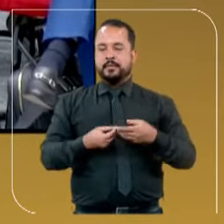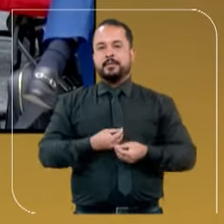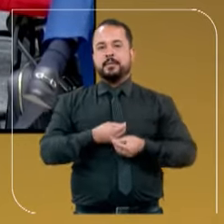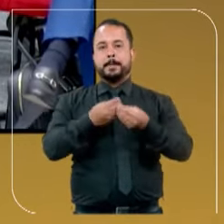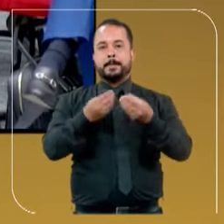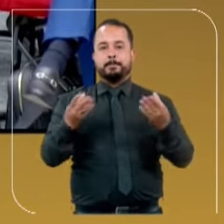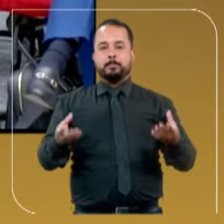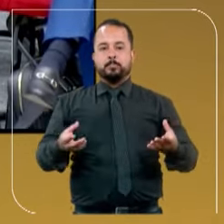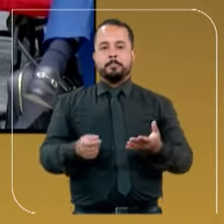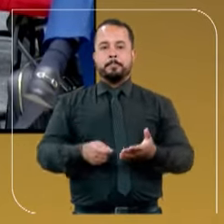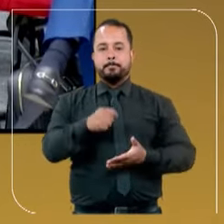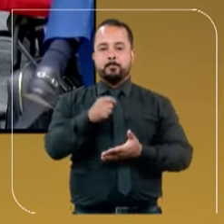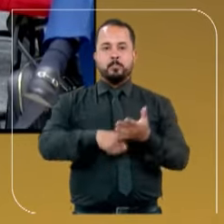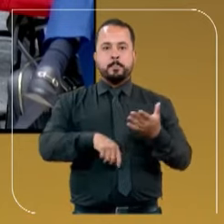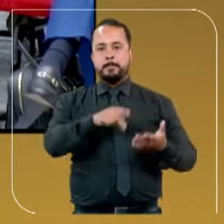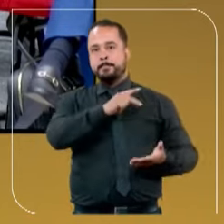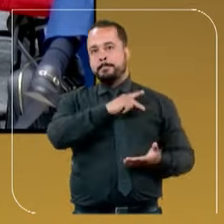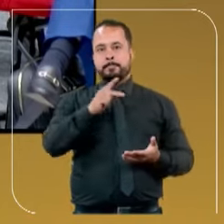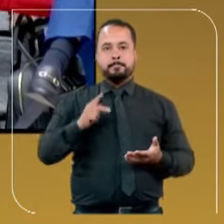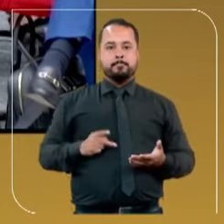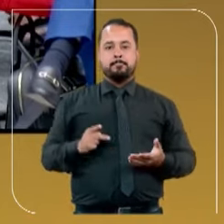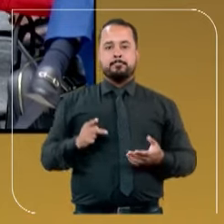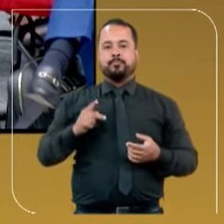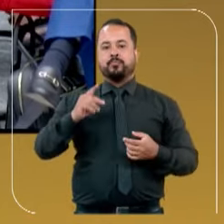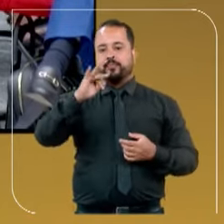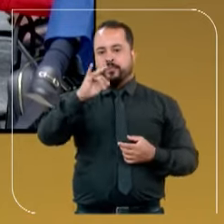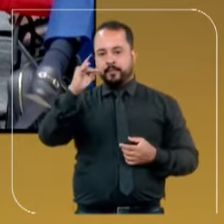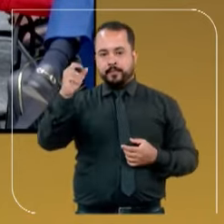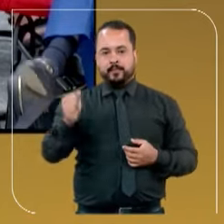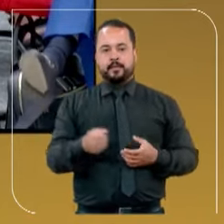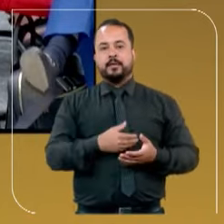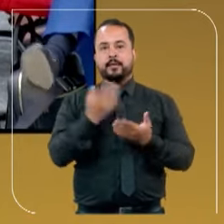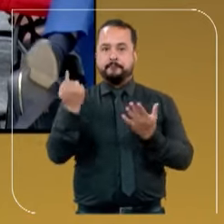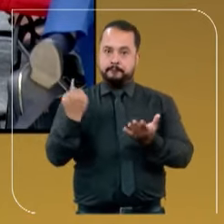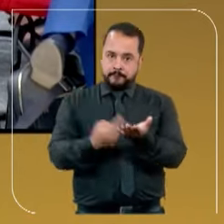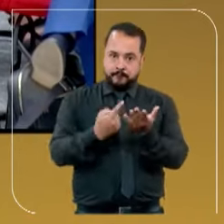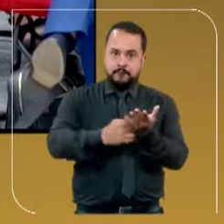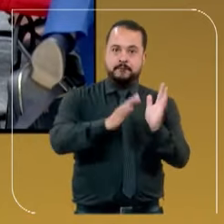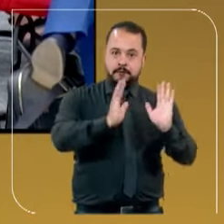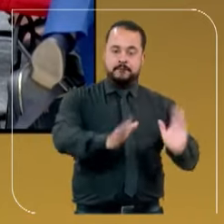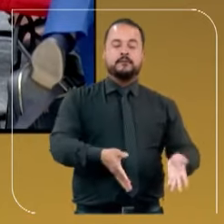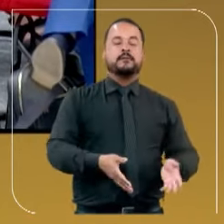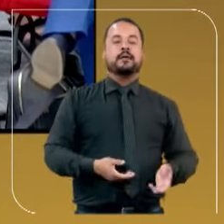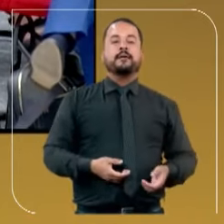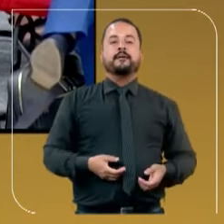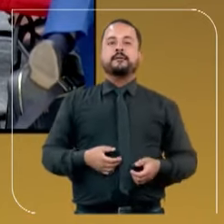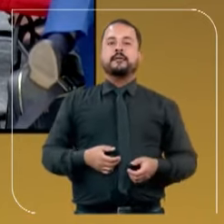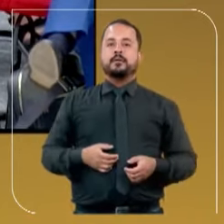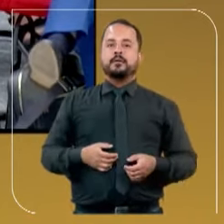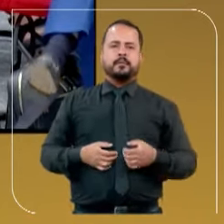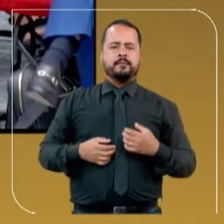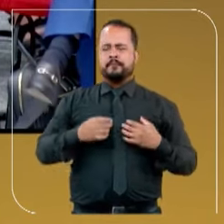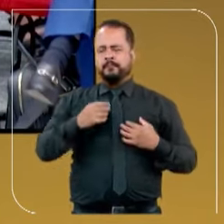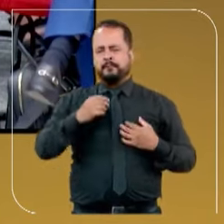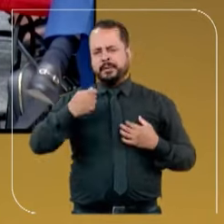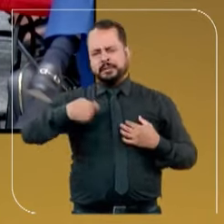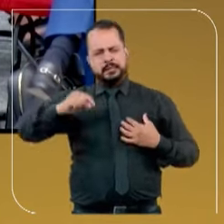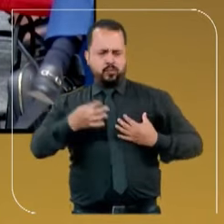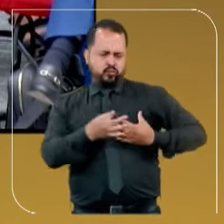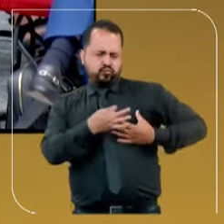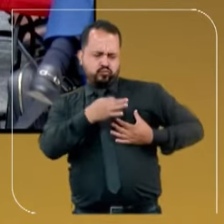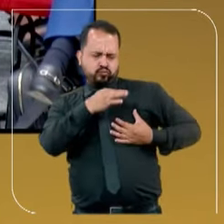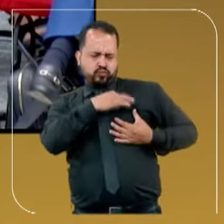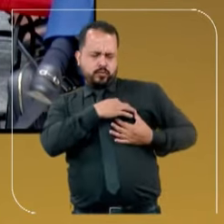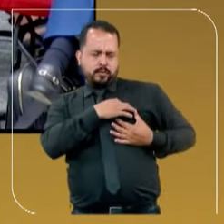assinado pelo presidente Landim, que está ali sentado. Já combinei tudo com ele. Não precise usar o boto, podem guardar. Tem o